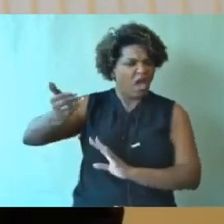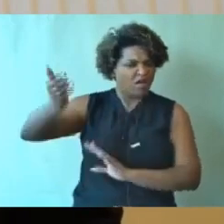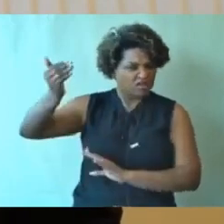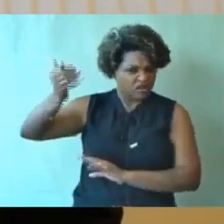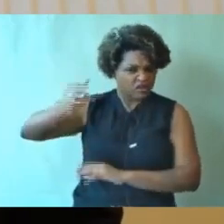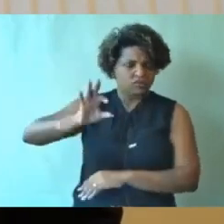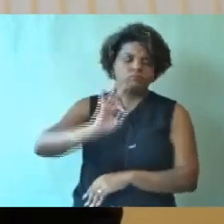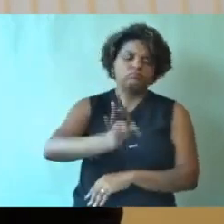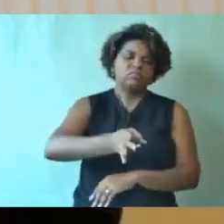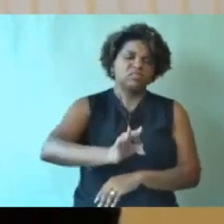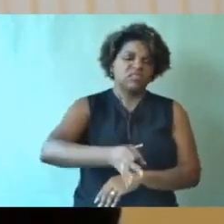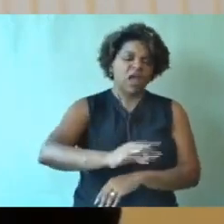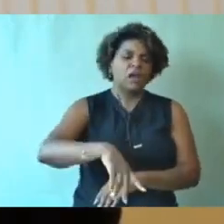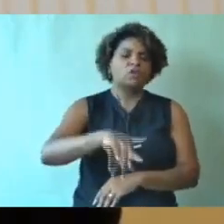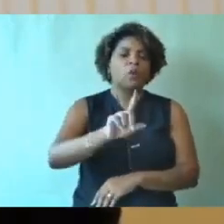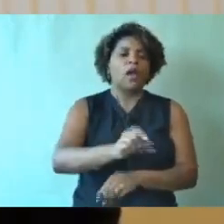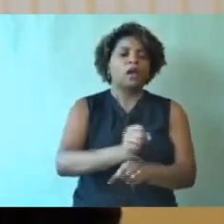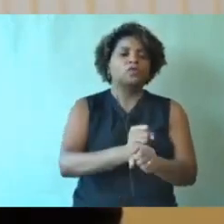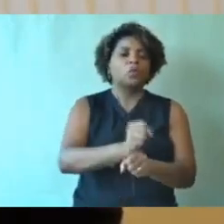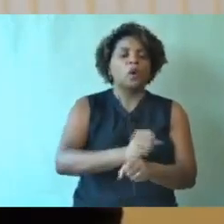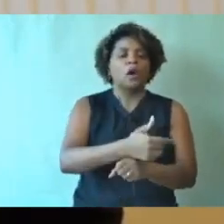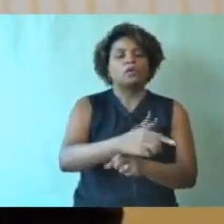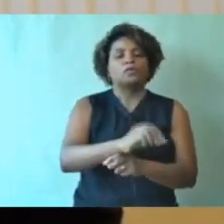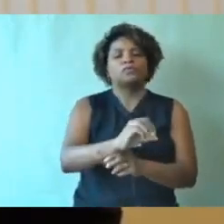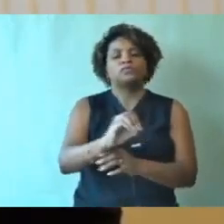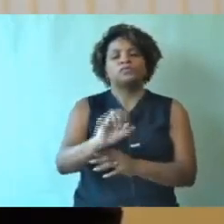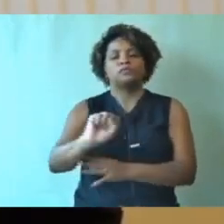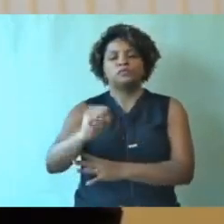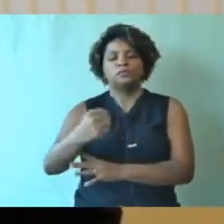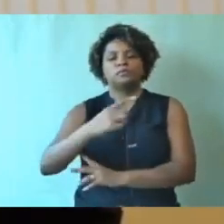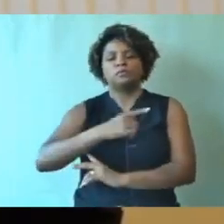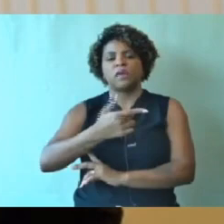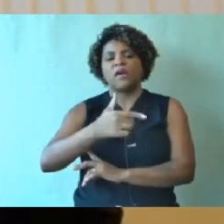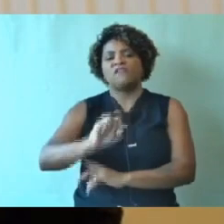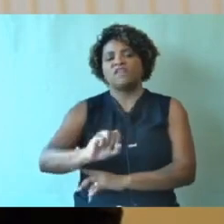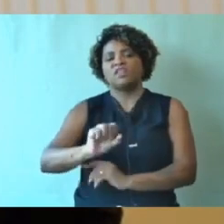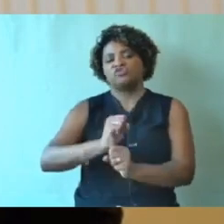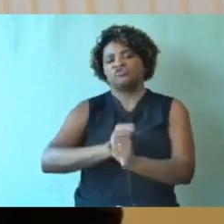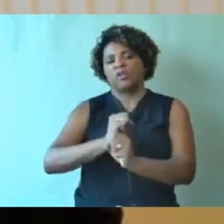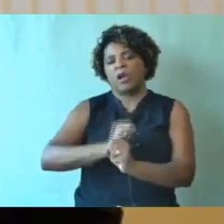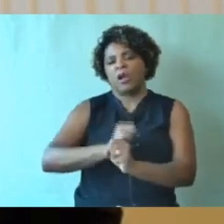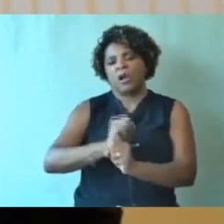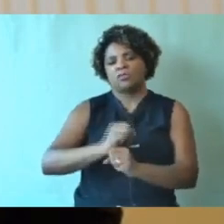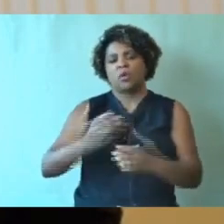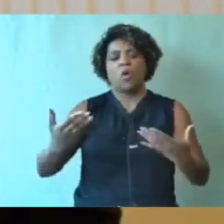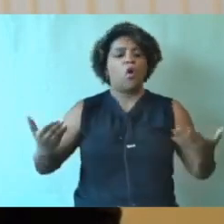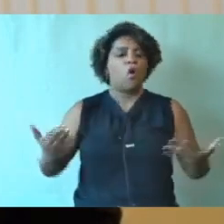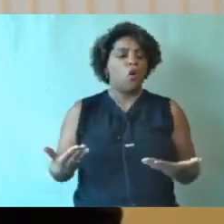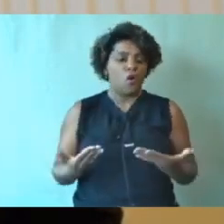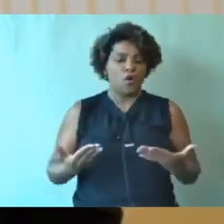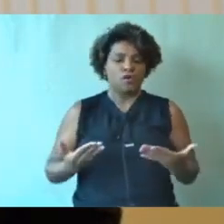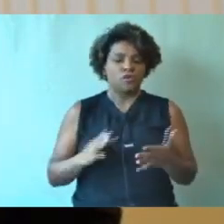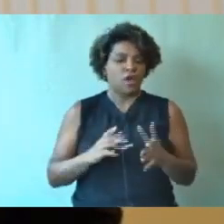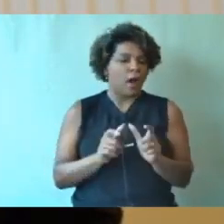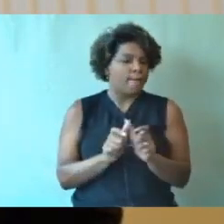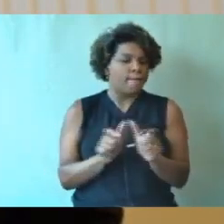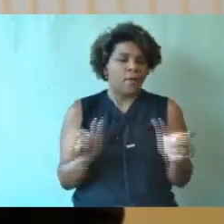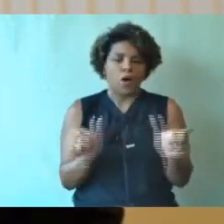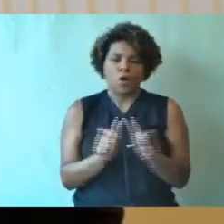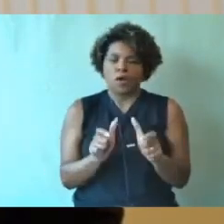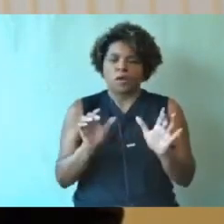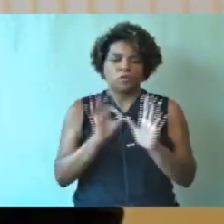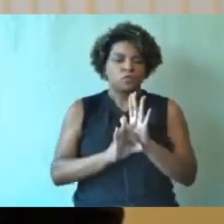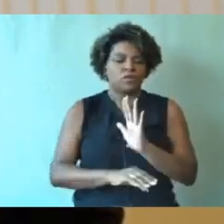20 anos. Hoje, todo contrato de concessão que está sendo publicado pela União e pelo Estado, para os municípios, é de 30 anos. Esse ainda foi menor do que os